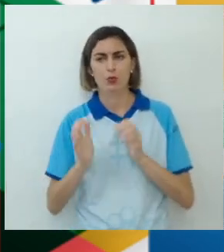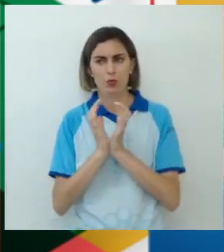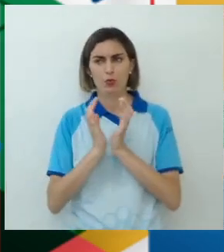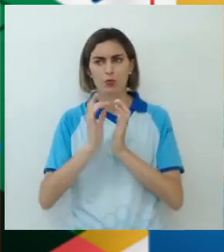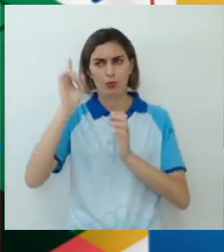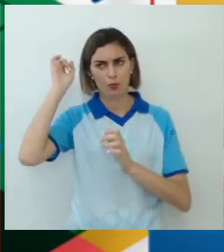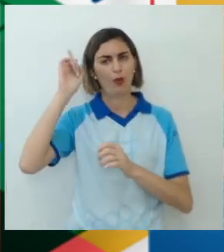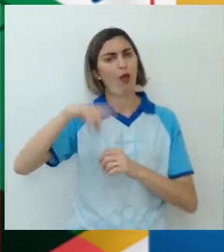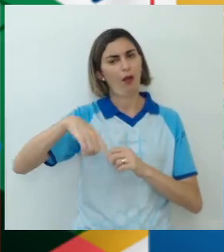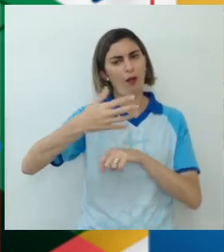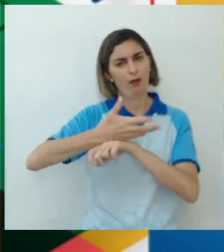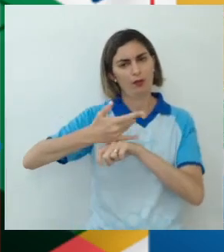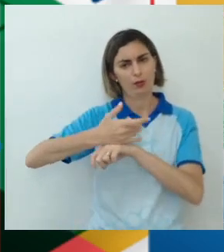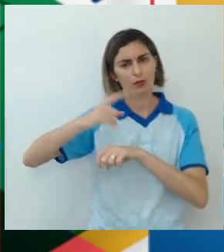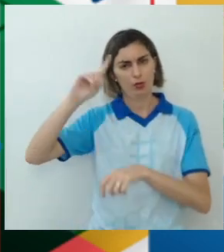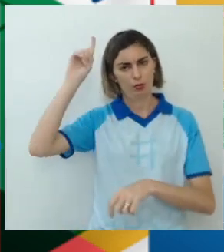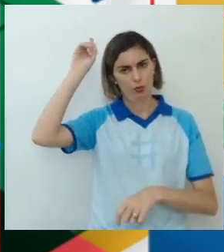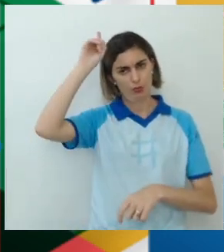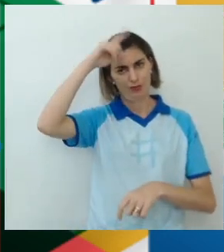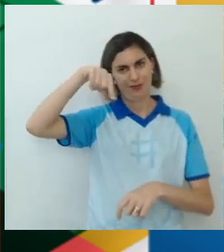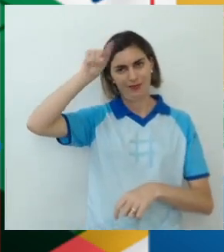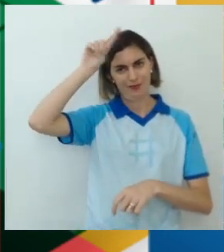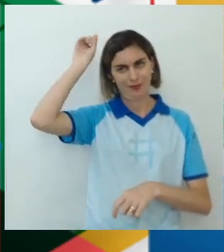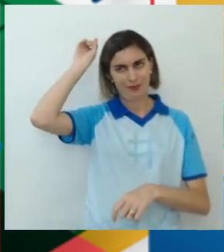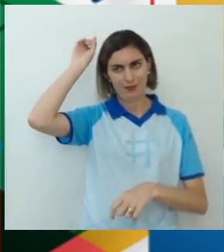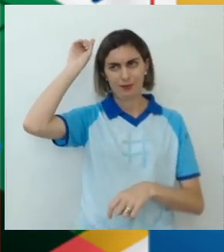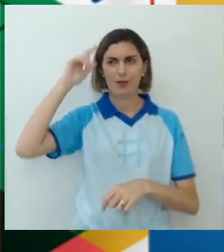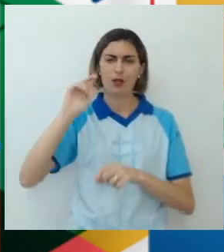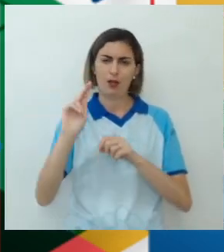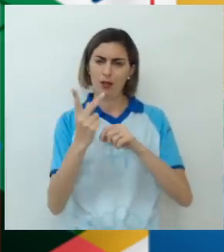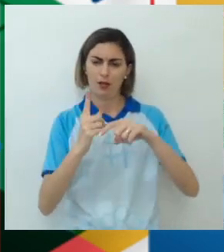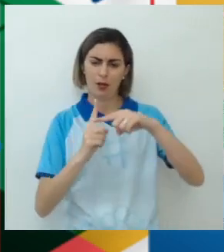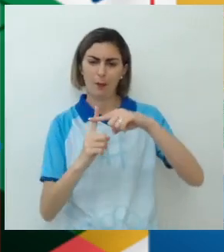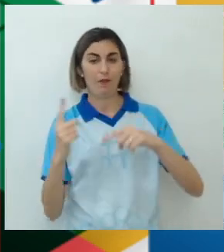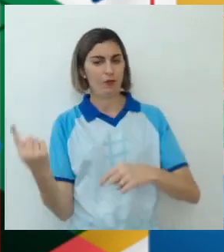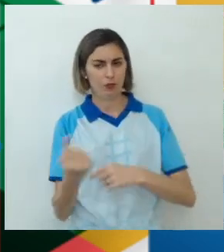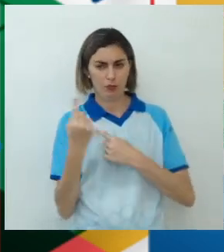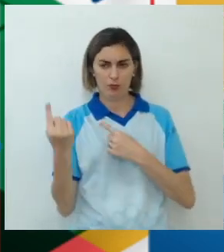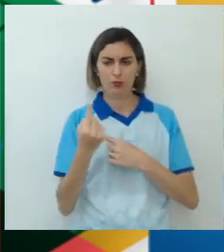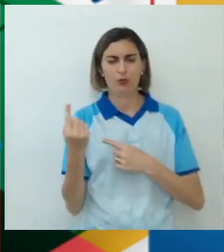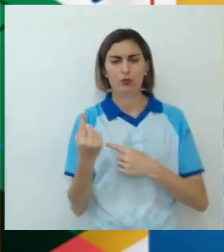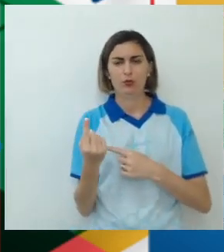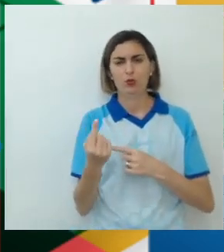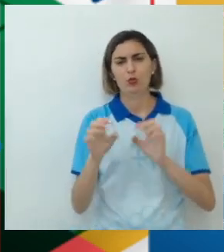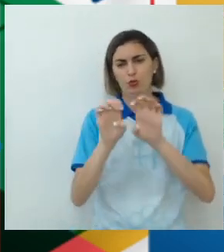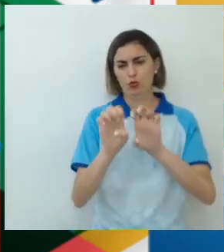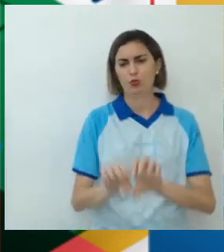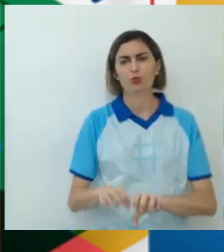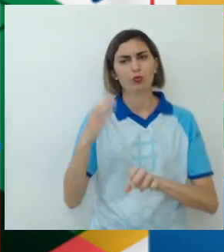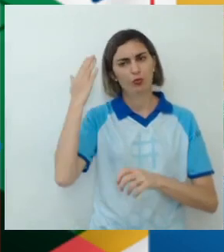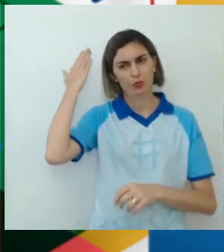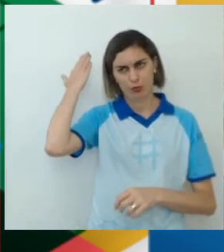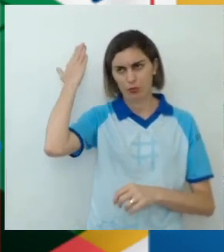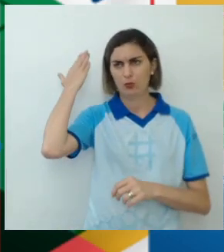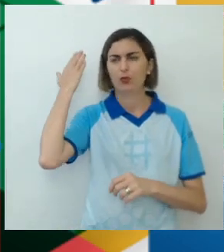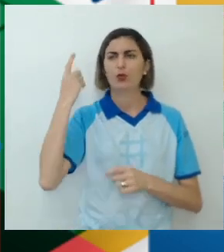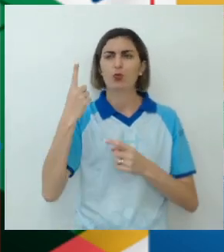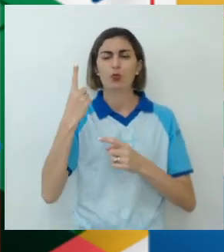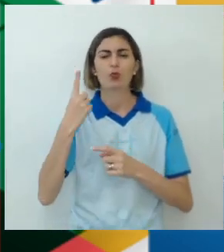é o ácido. Uma vez que ele libera o H+, ele fica sozinho. Essa estrutura é a estrutura